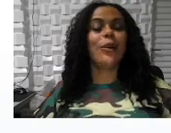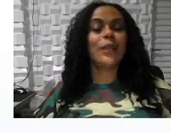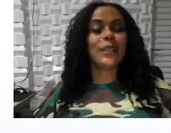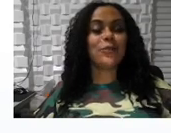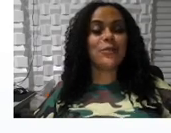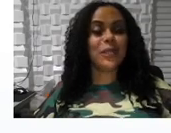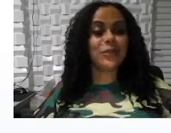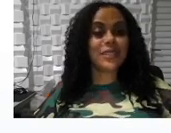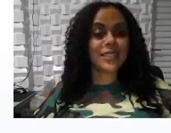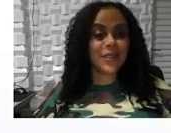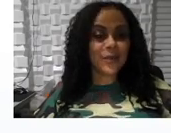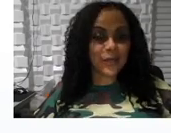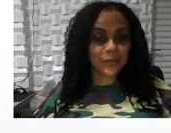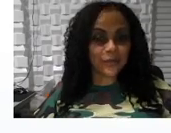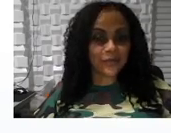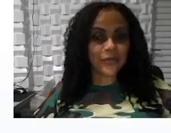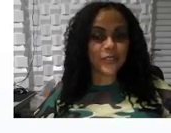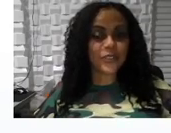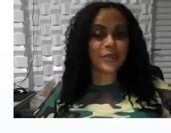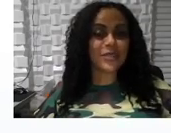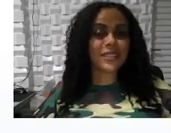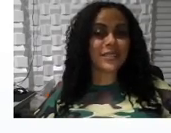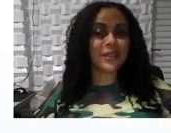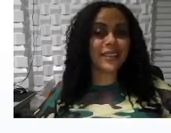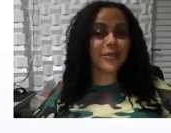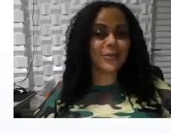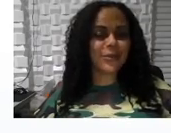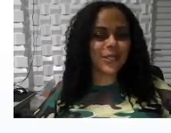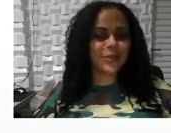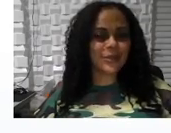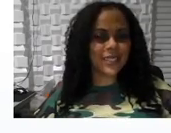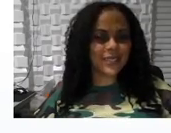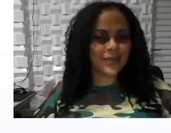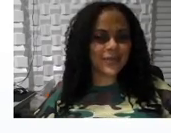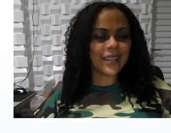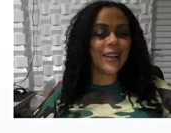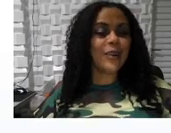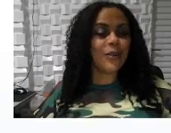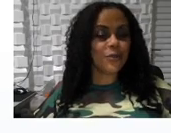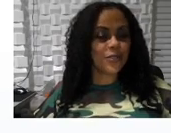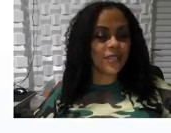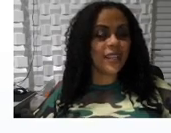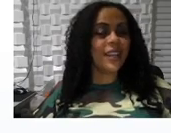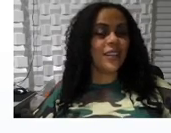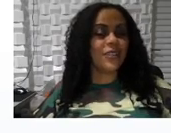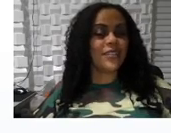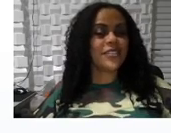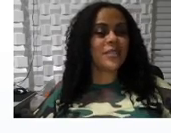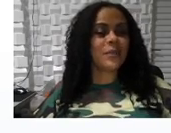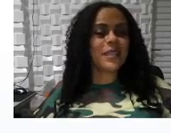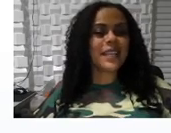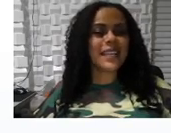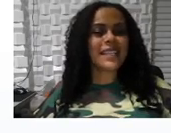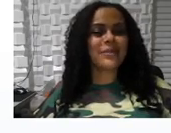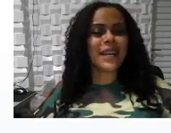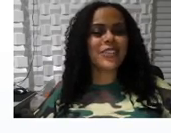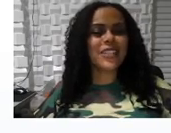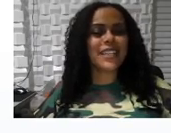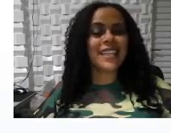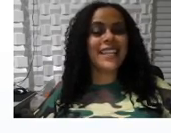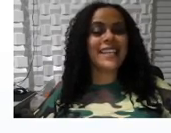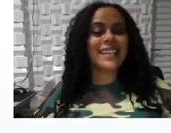Olá, turminha do terceiro ano. Nós estamos na semana 8, isso. Hoje, nossa disciplina é Gramática